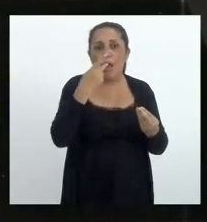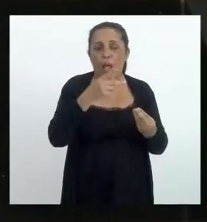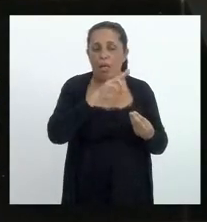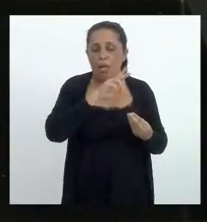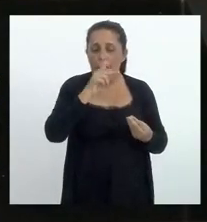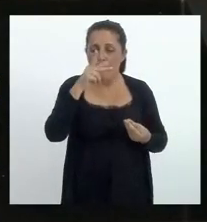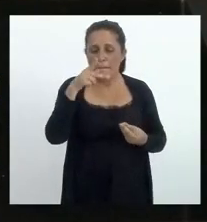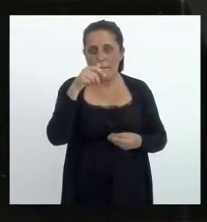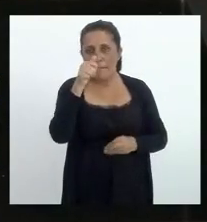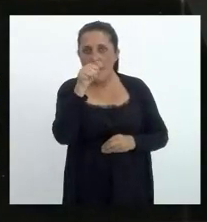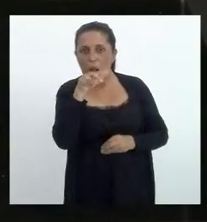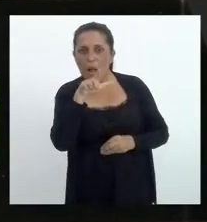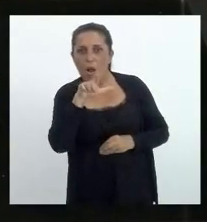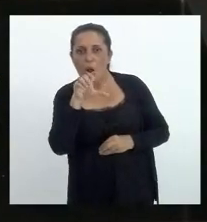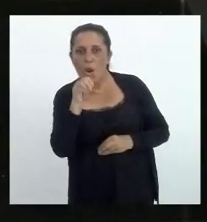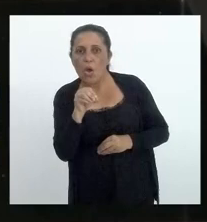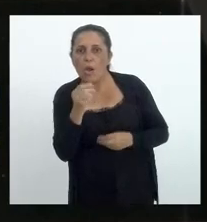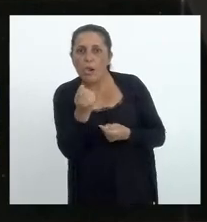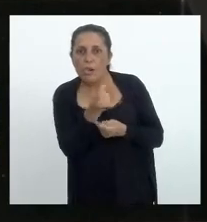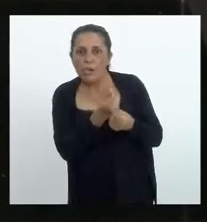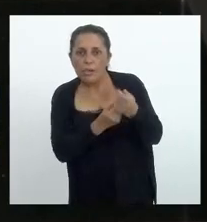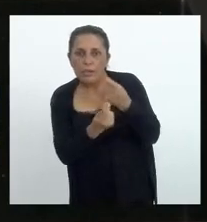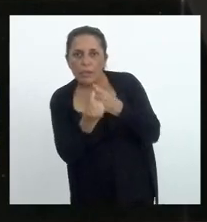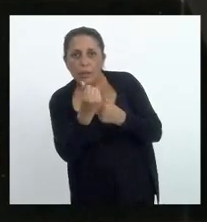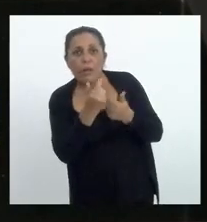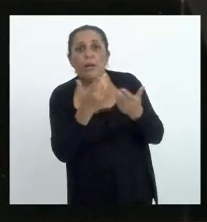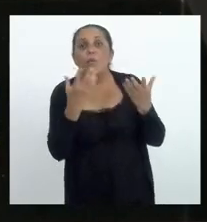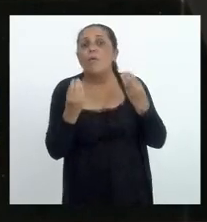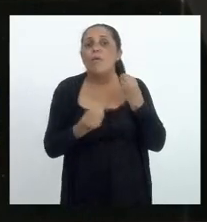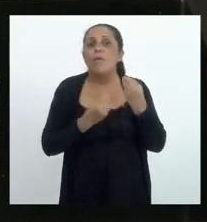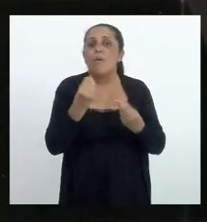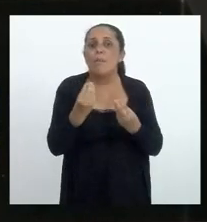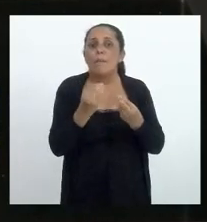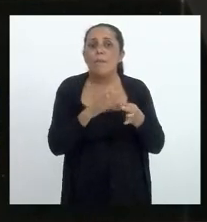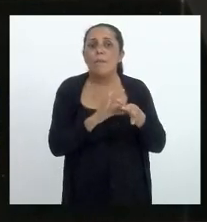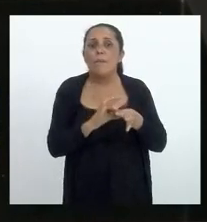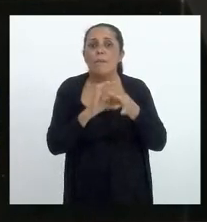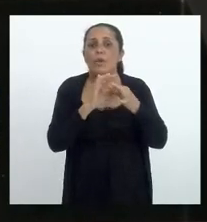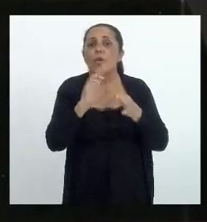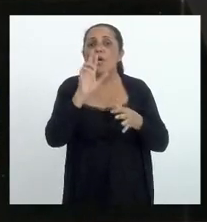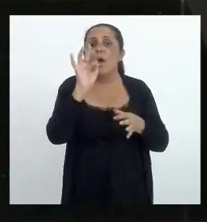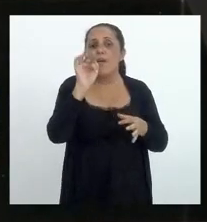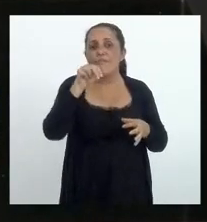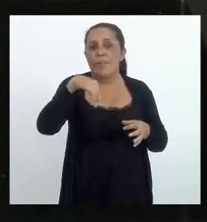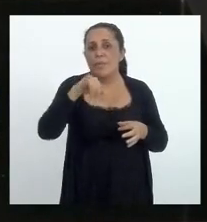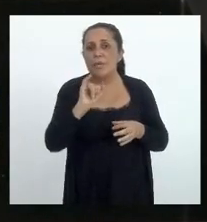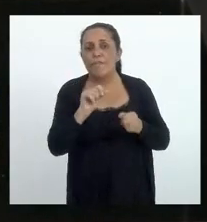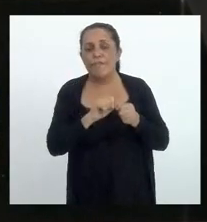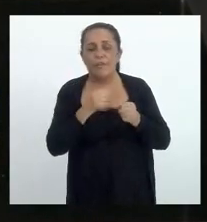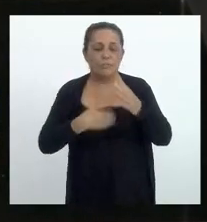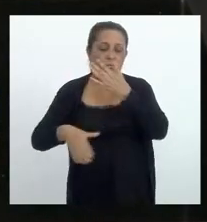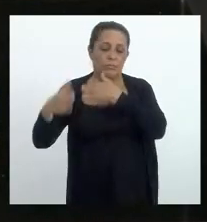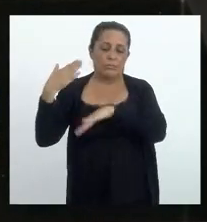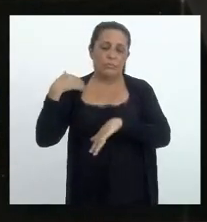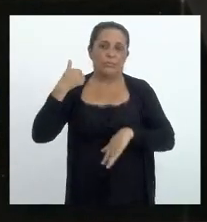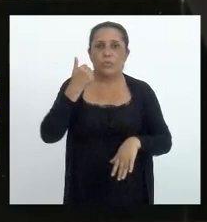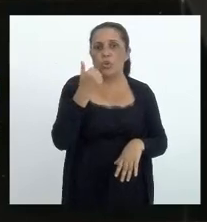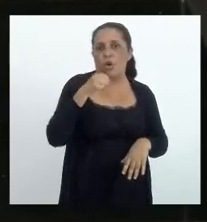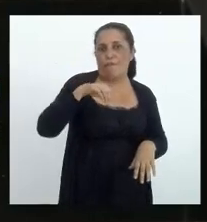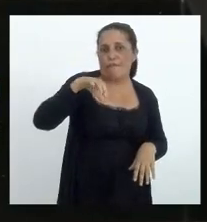dizer que a União está fazendo o trabalho que o FMI fez com o Brasil na década de 90.